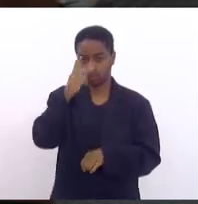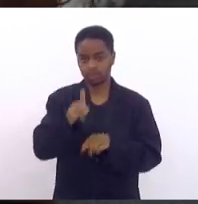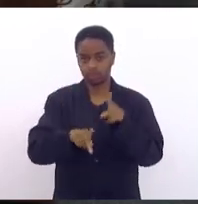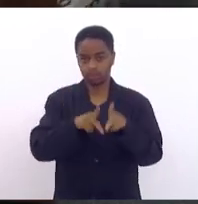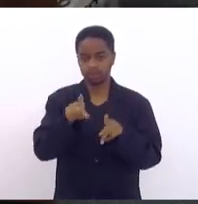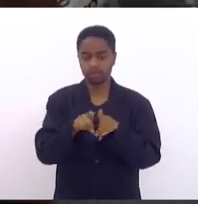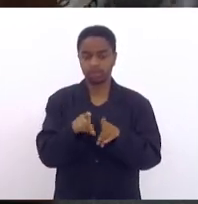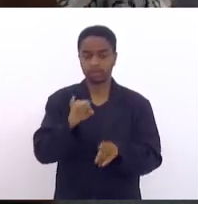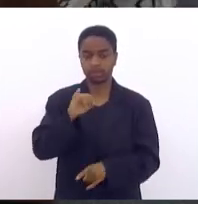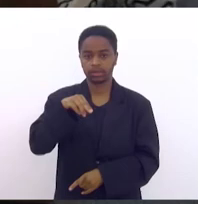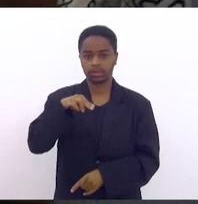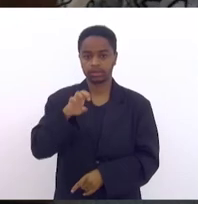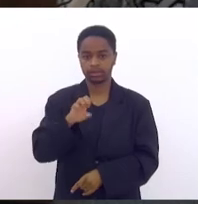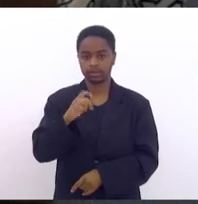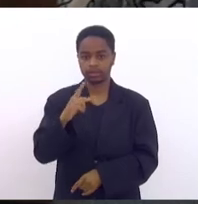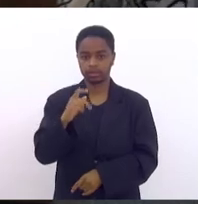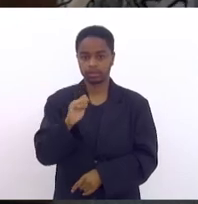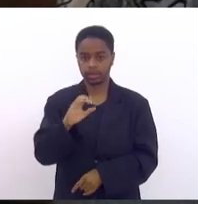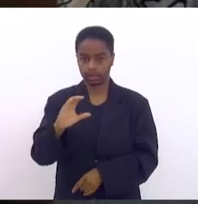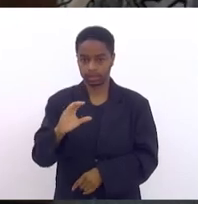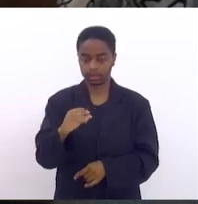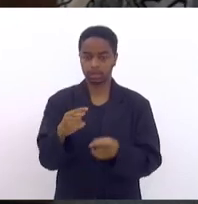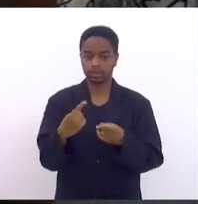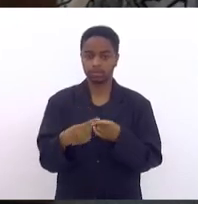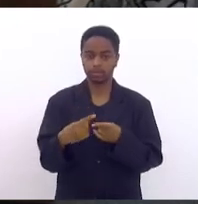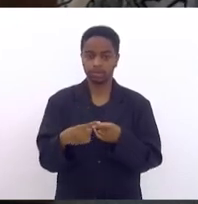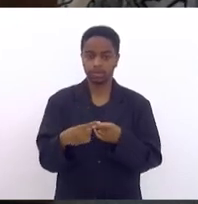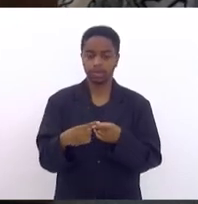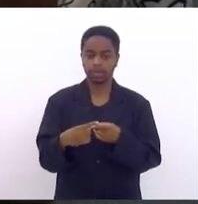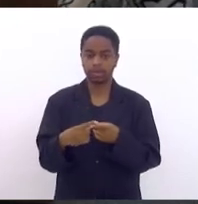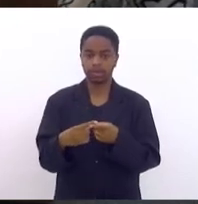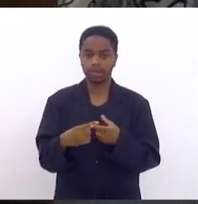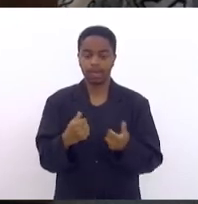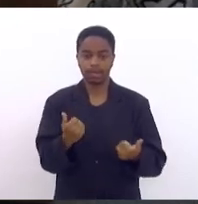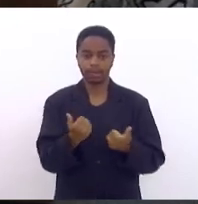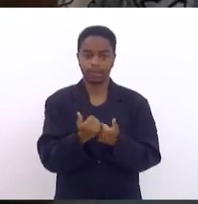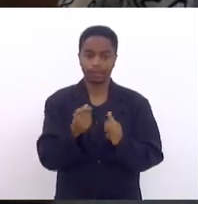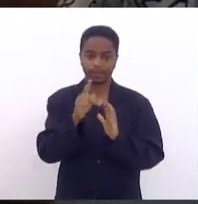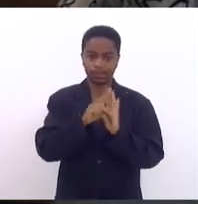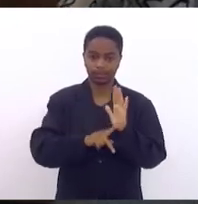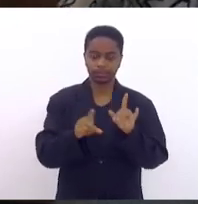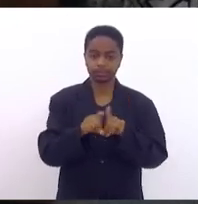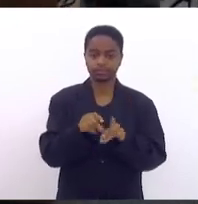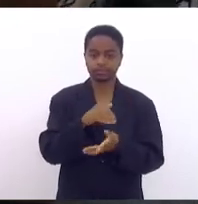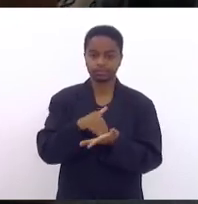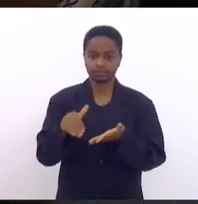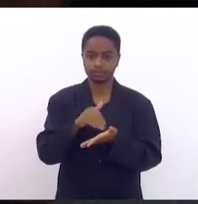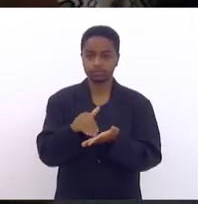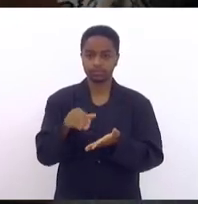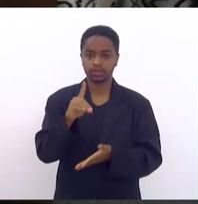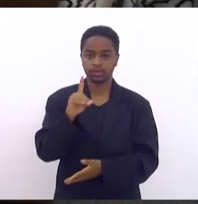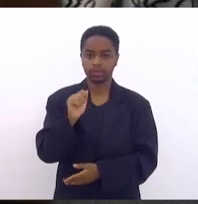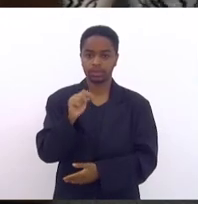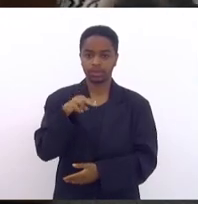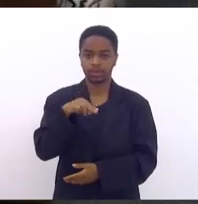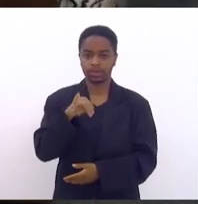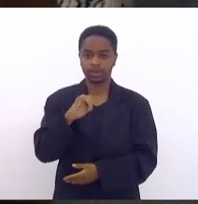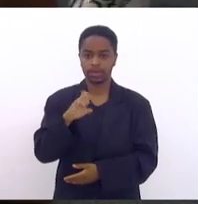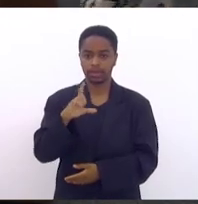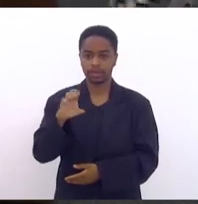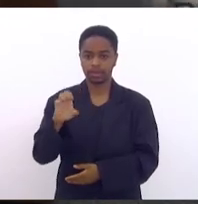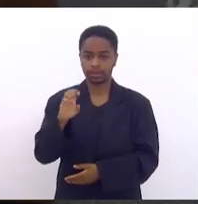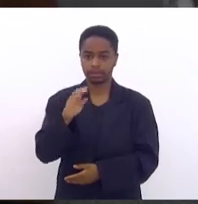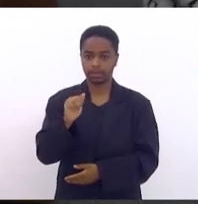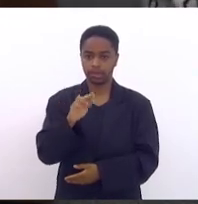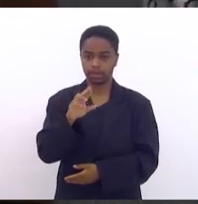INEPAC, o órgão técnico que subsidiou esse projeto, e a secretária secretária Daniele Barros, que desde o início